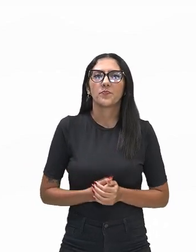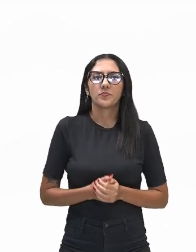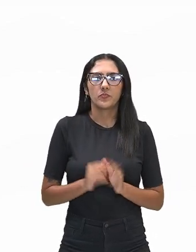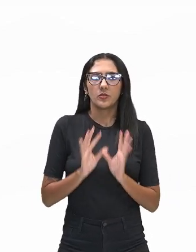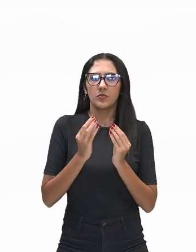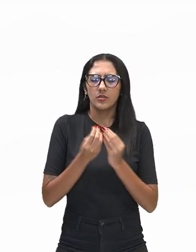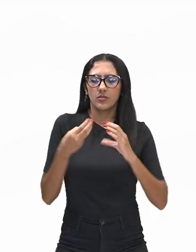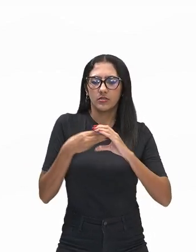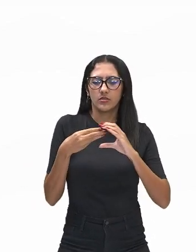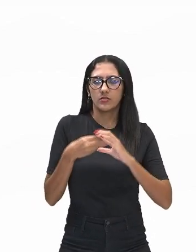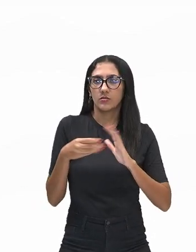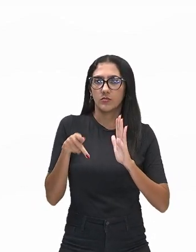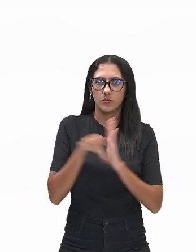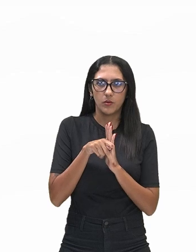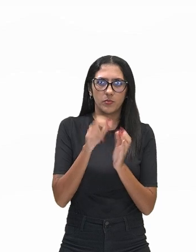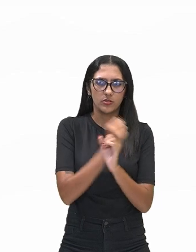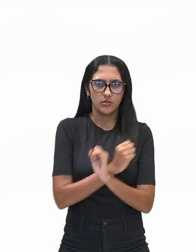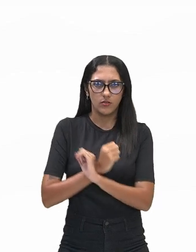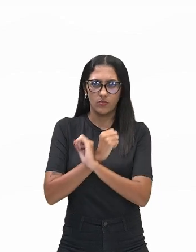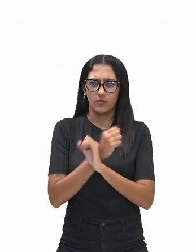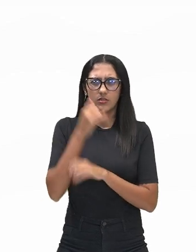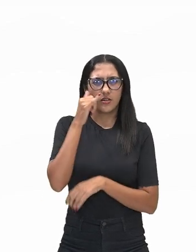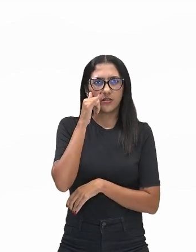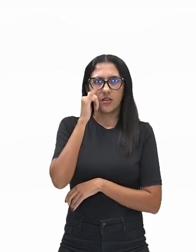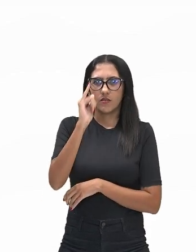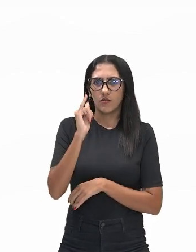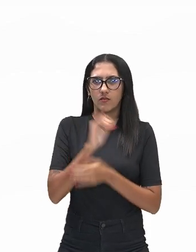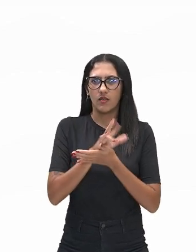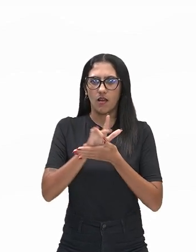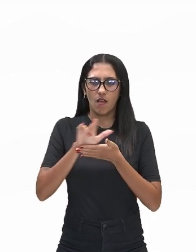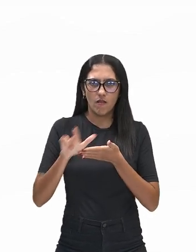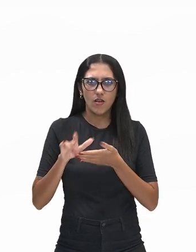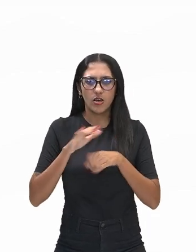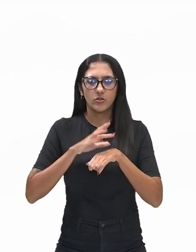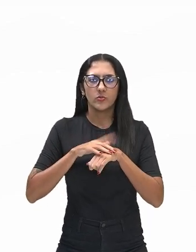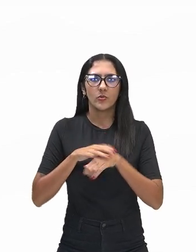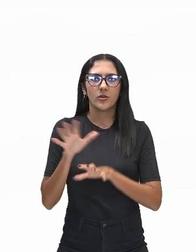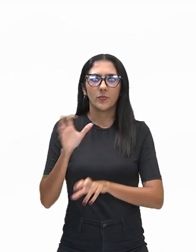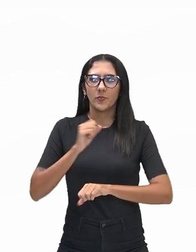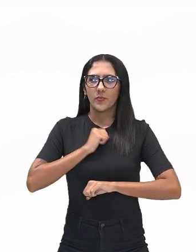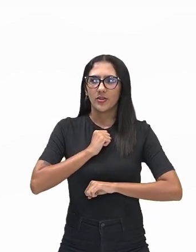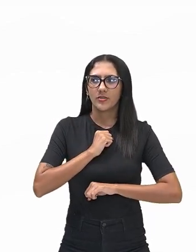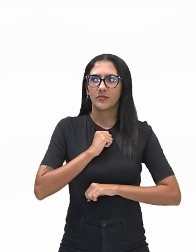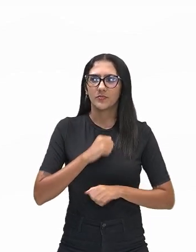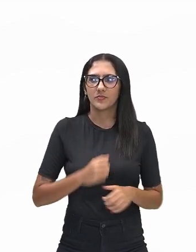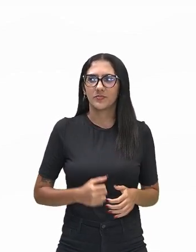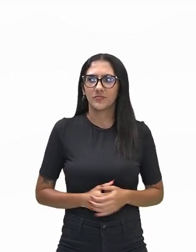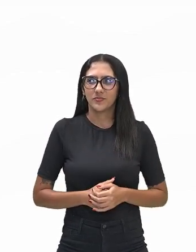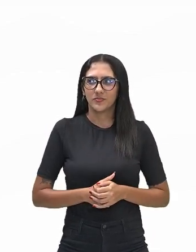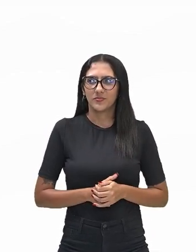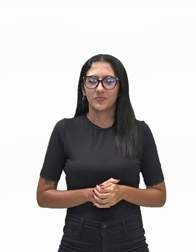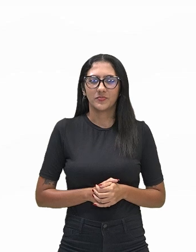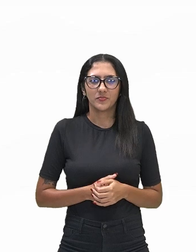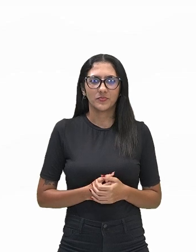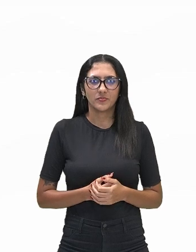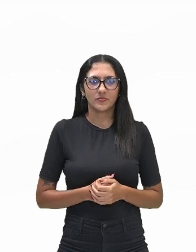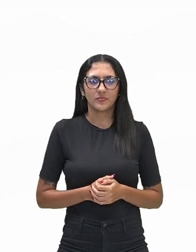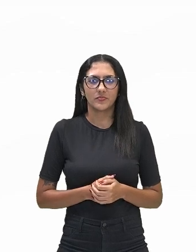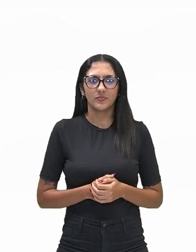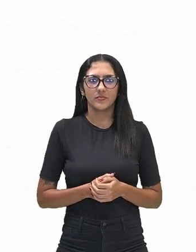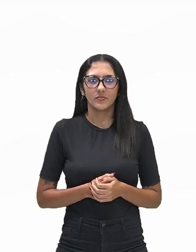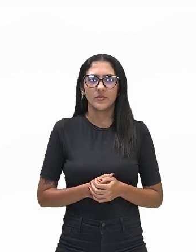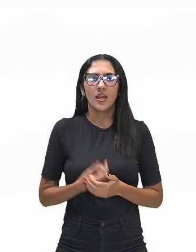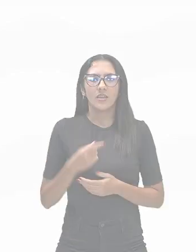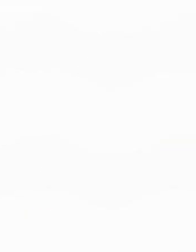de defesa contra micro-organismos que causam doenças. Esses micro-organismos que causam doenças são os